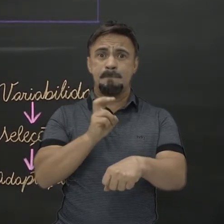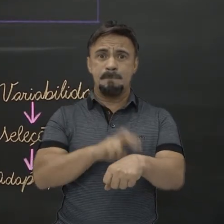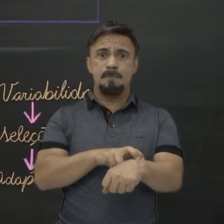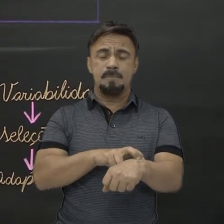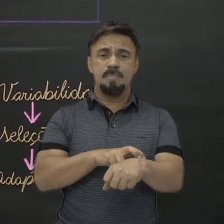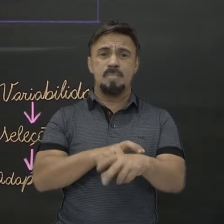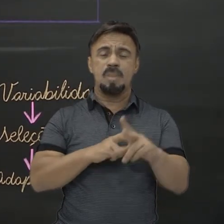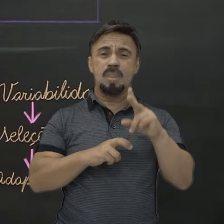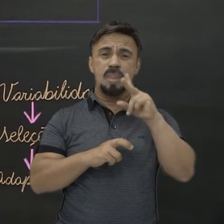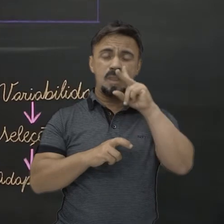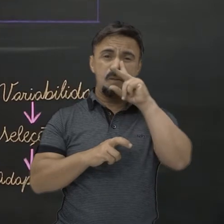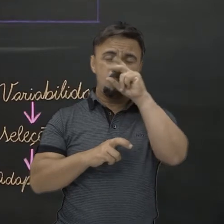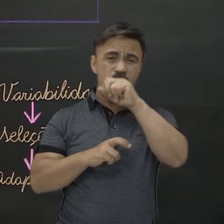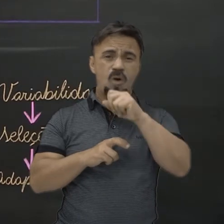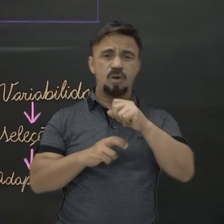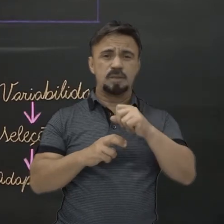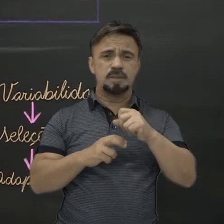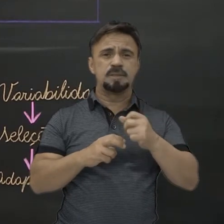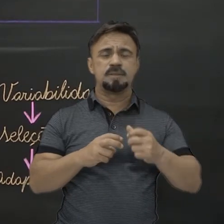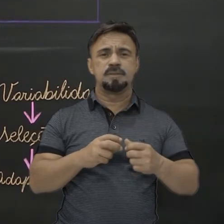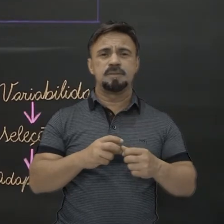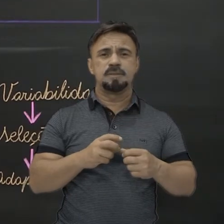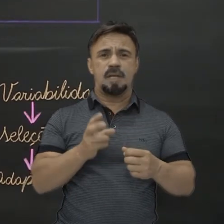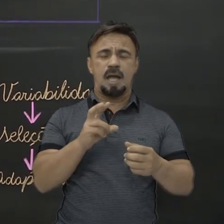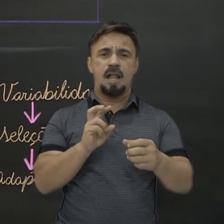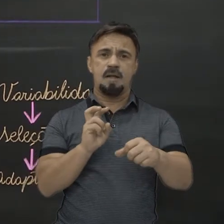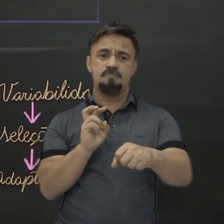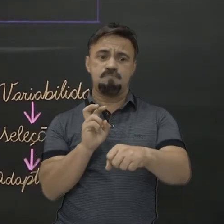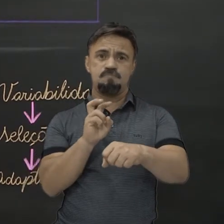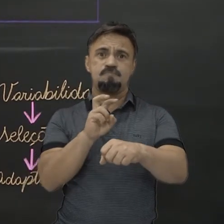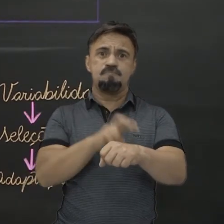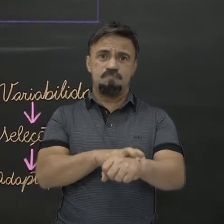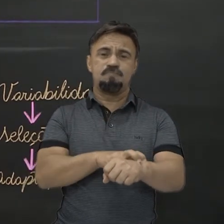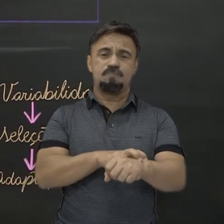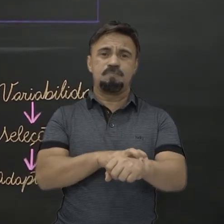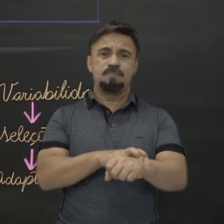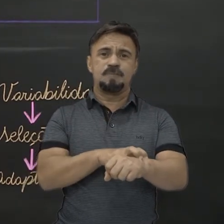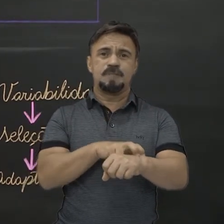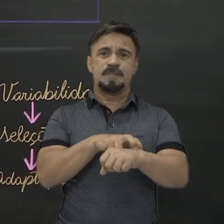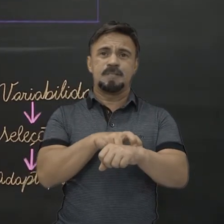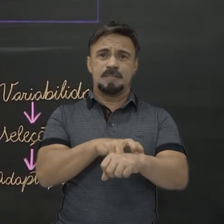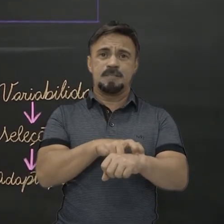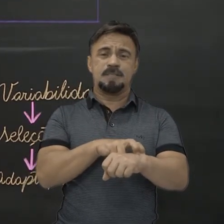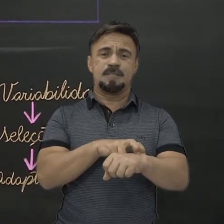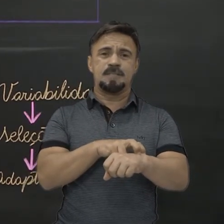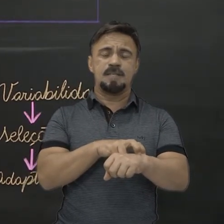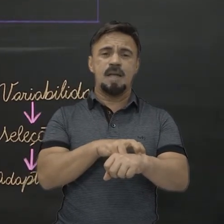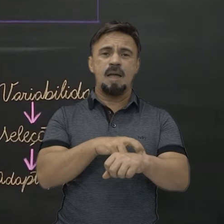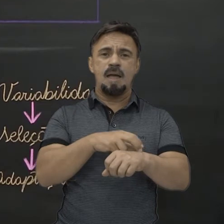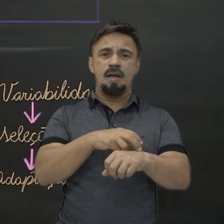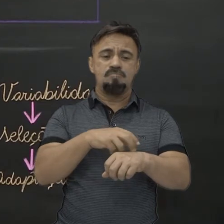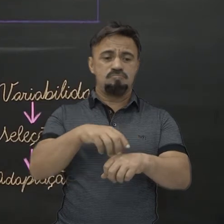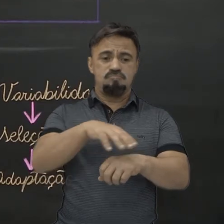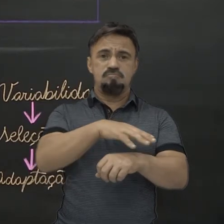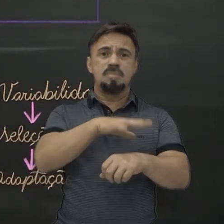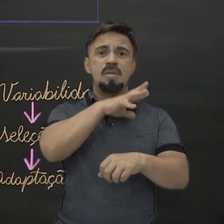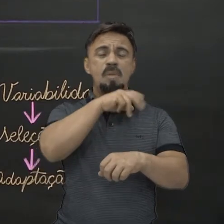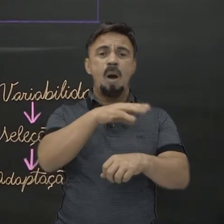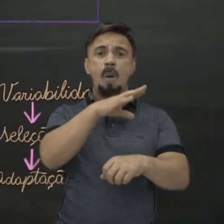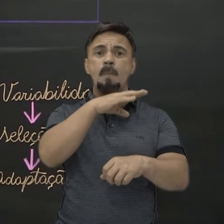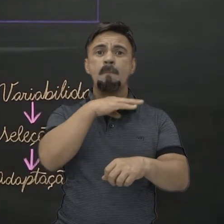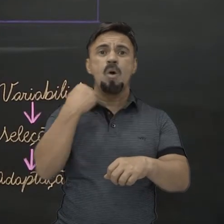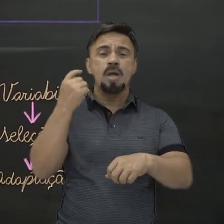condição anterior não fazia a menor diferença, elas colocavam a sua presa, aquela presa morria em pouco tempo e